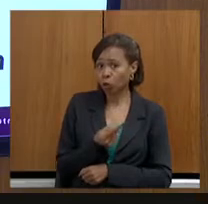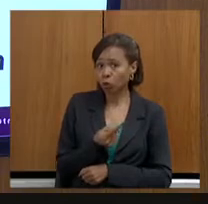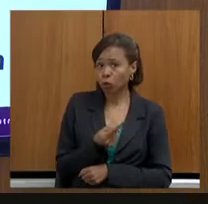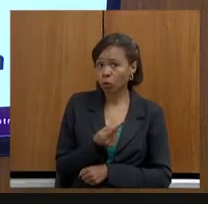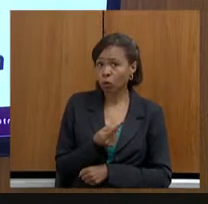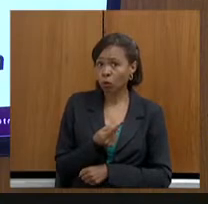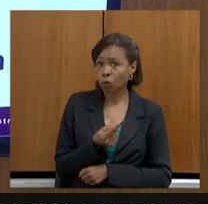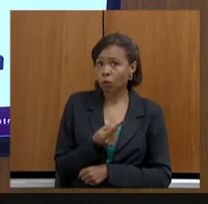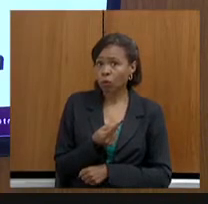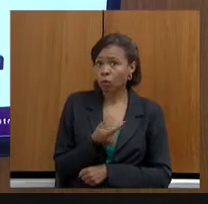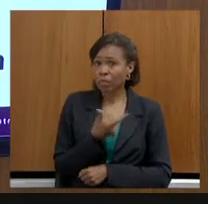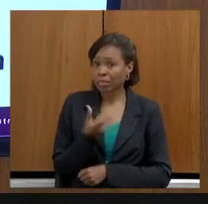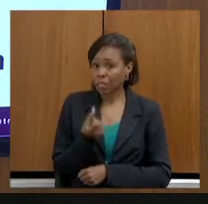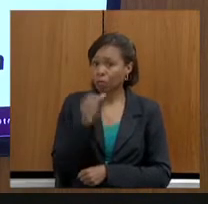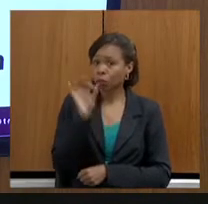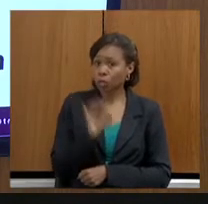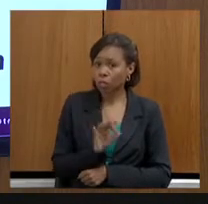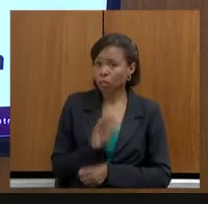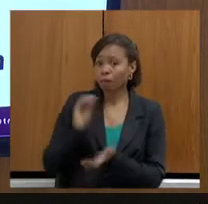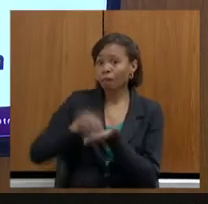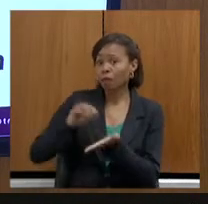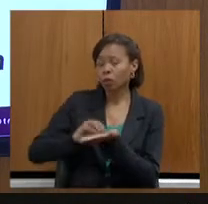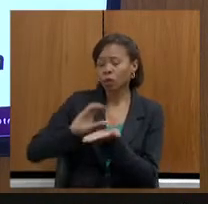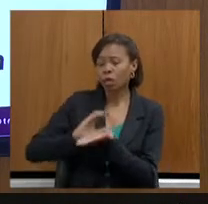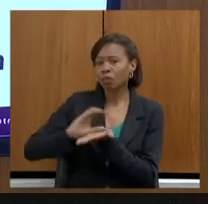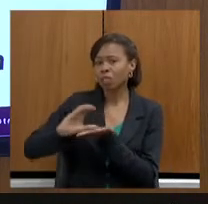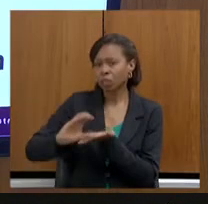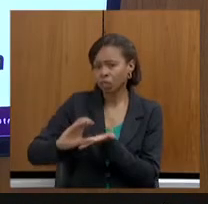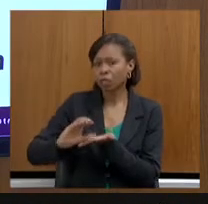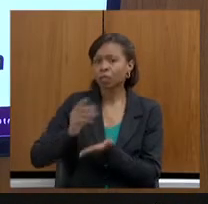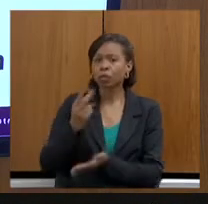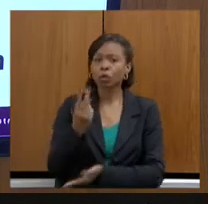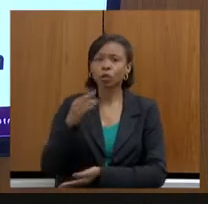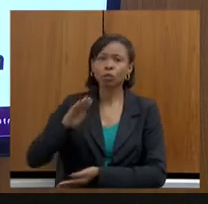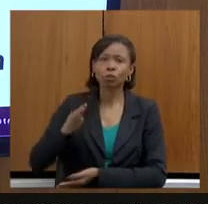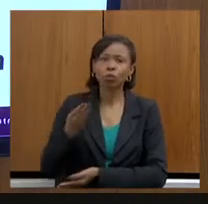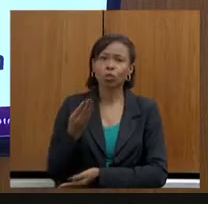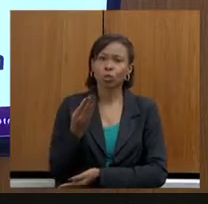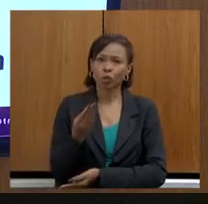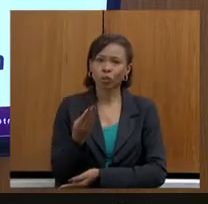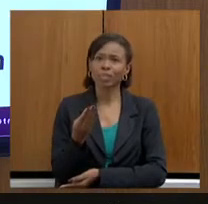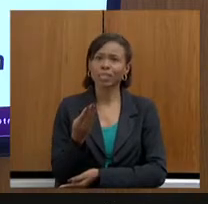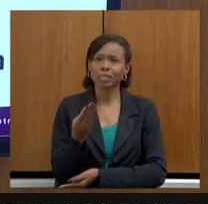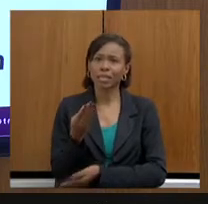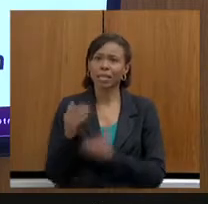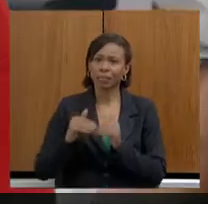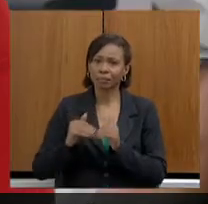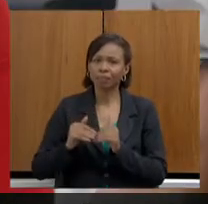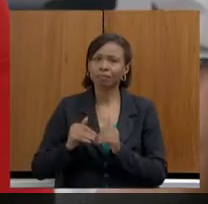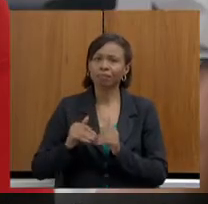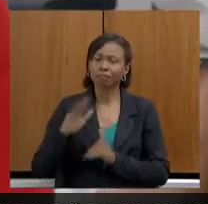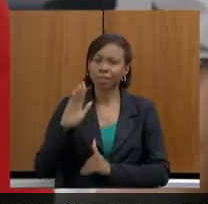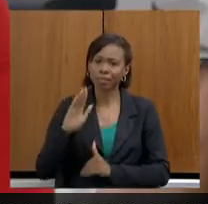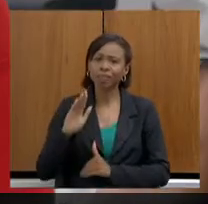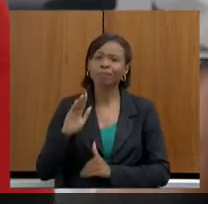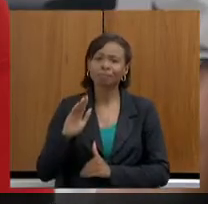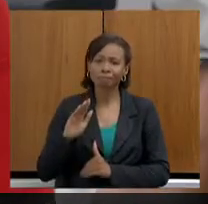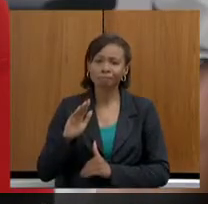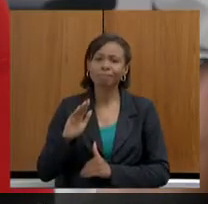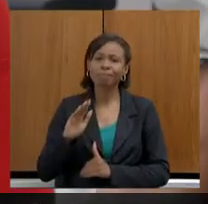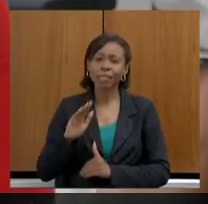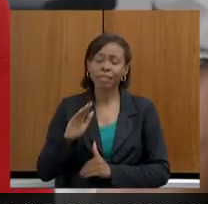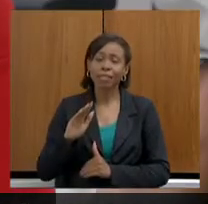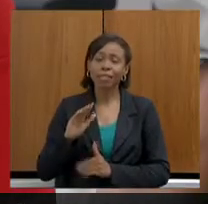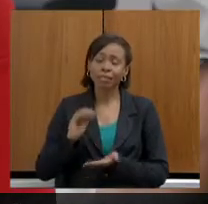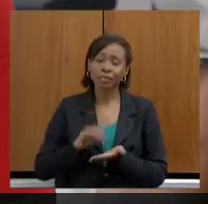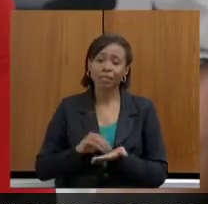deixou de investir até o quarto bimestre deste ano Dois Bilhões oitenta e um milhões seiscentos e 7269